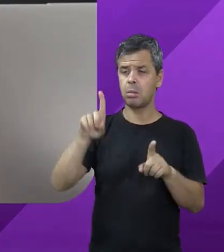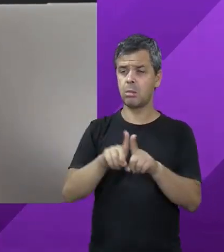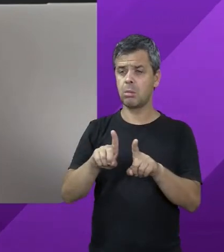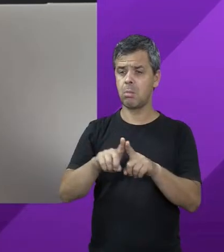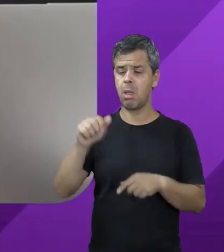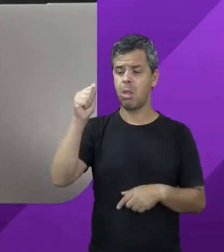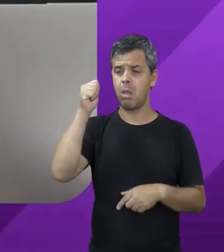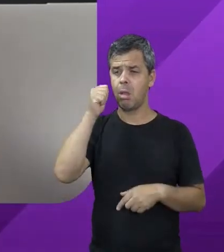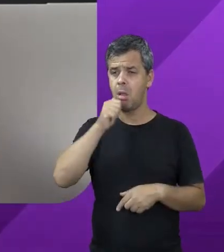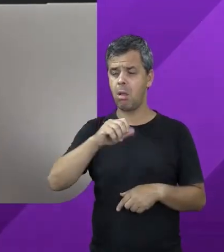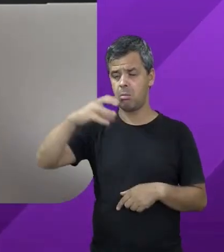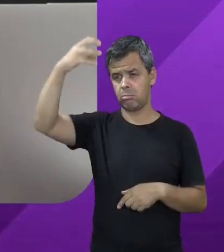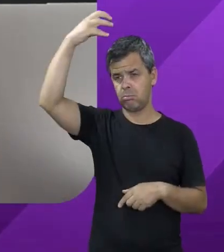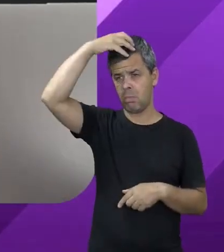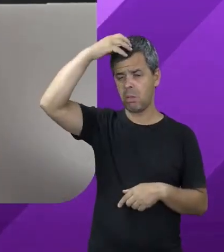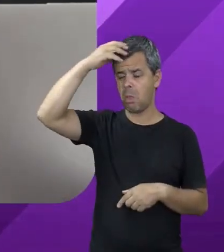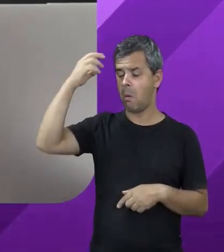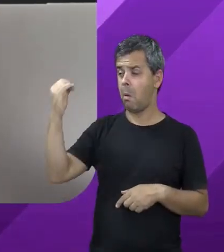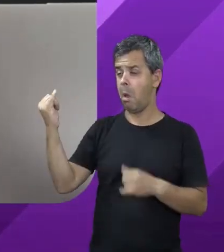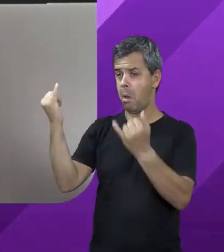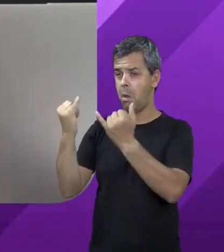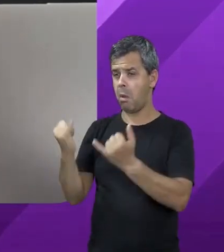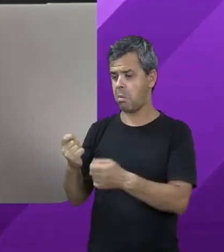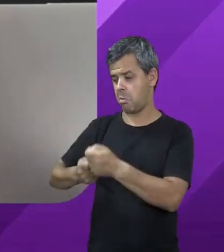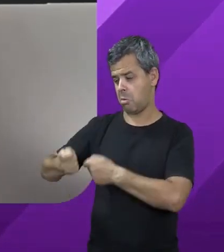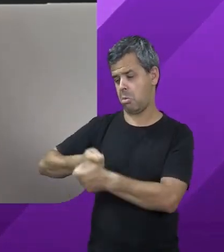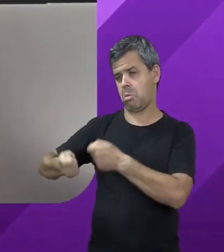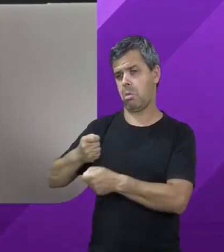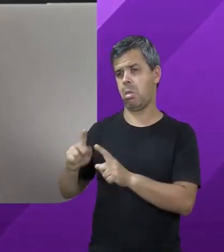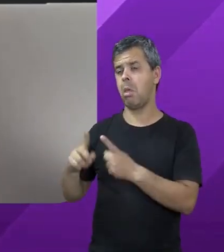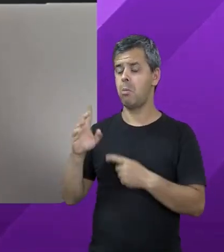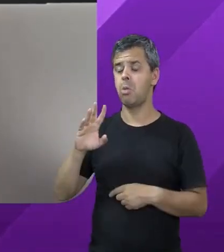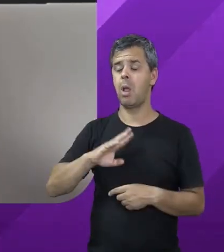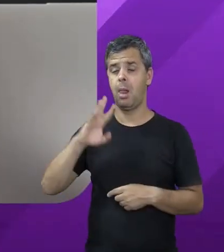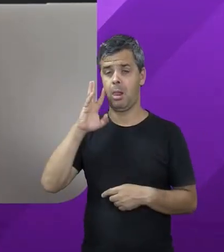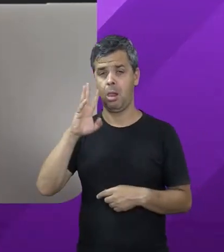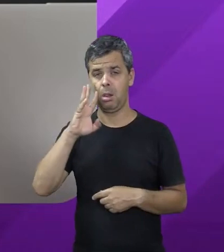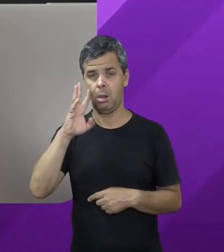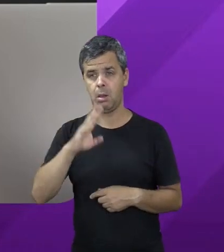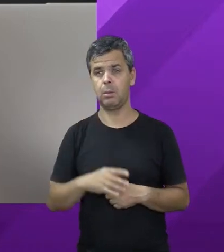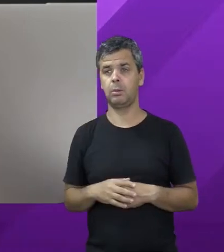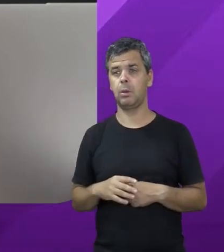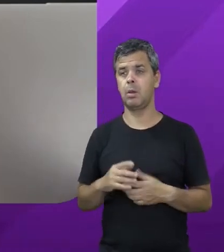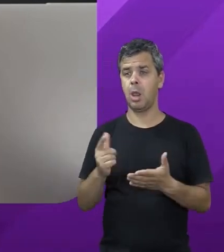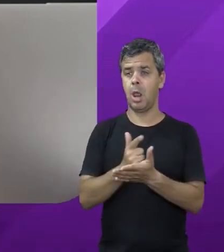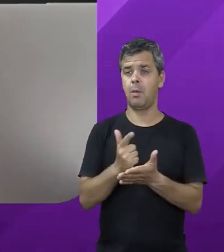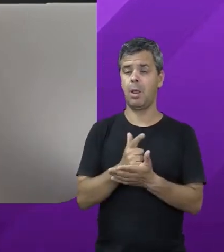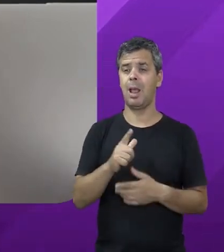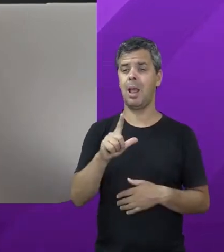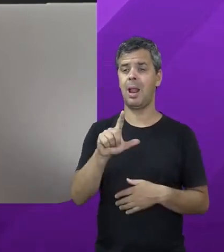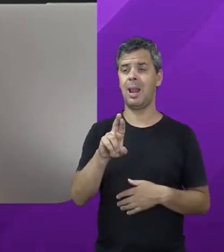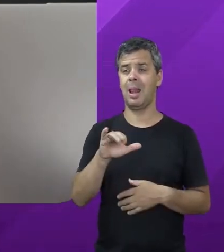querem colocar para a gente de imagem de dominação. É muito legal que no livro da Lélia Gonzalez,